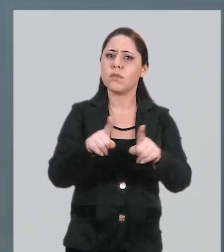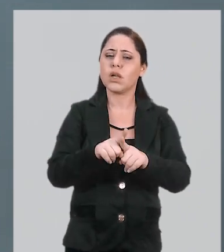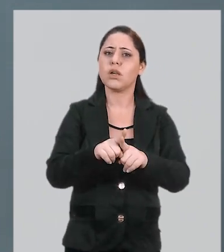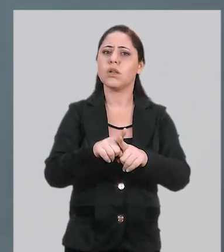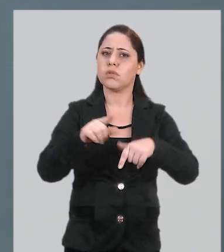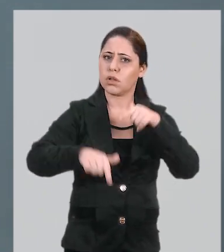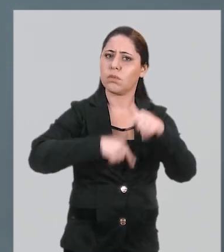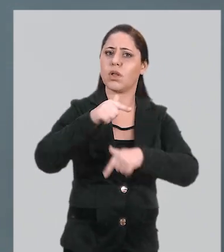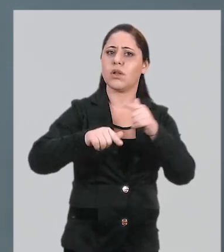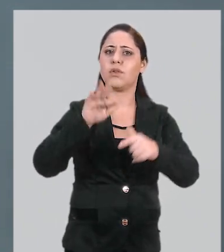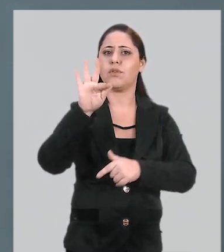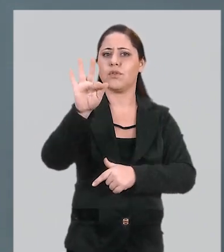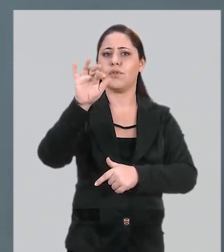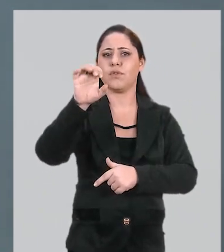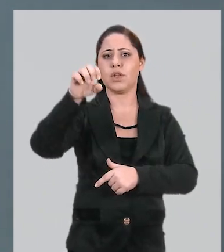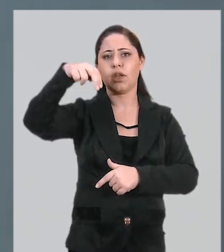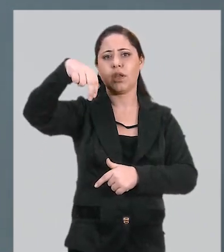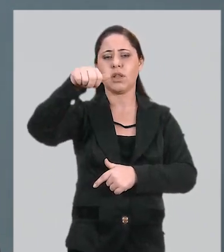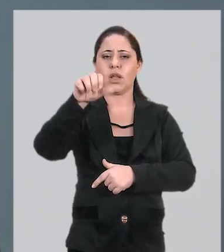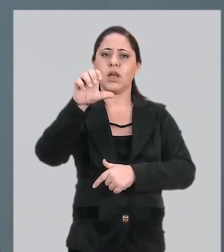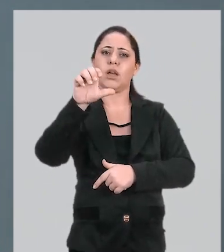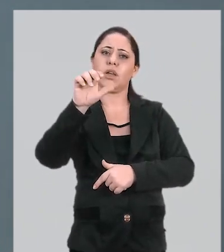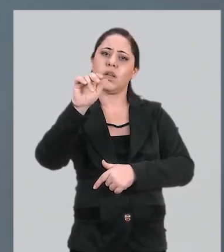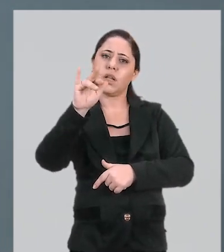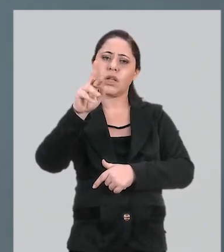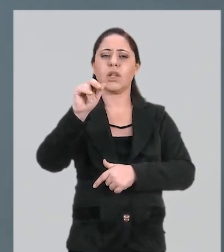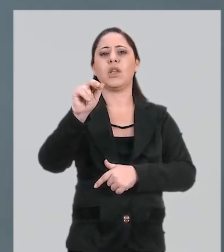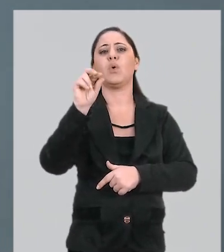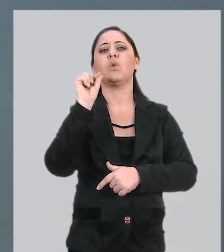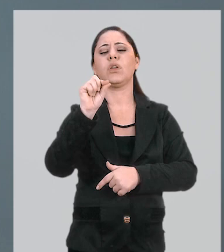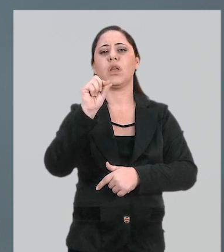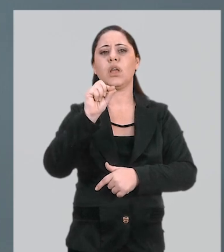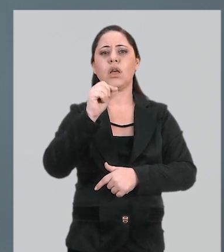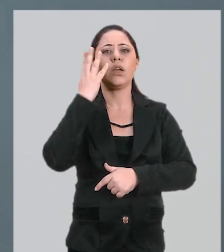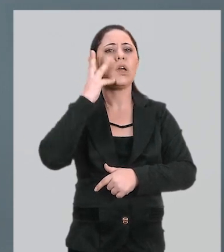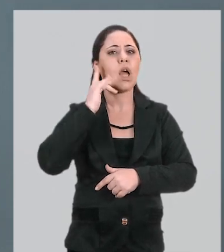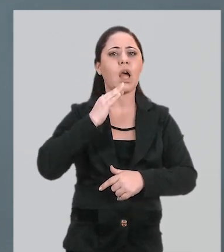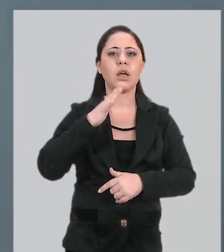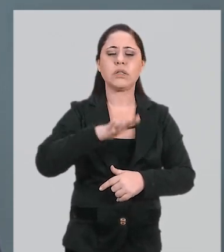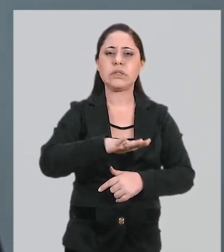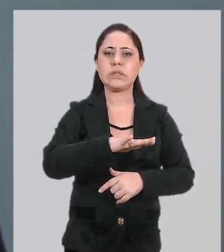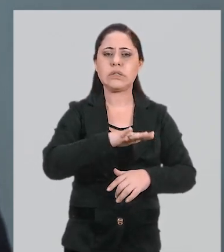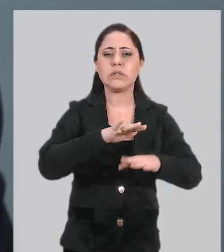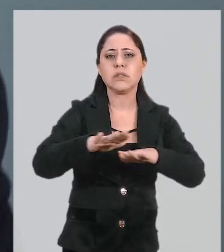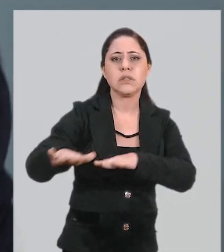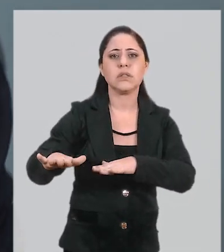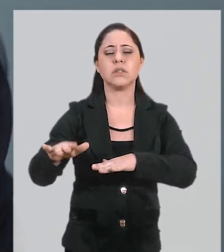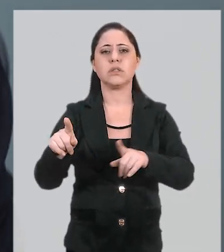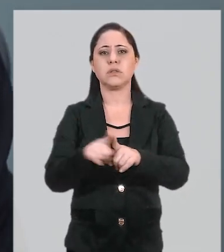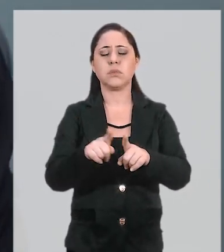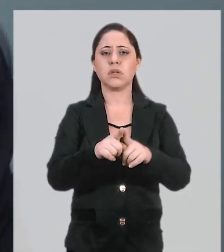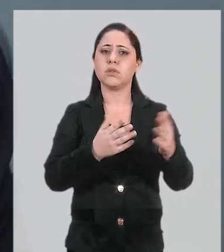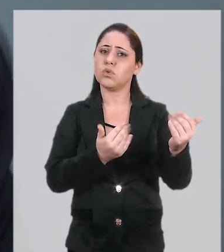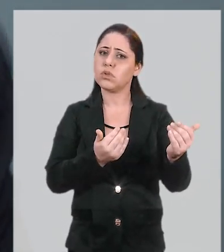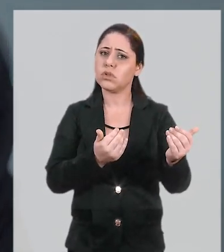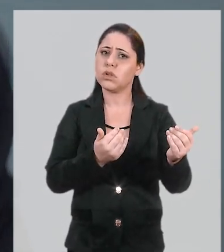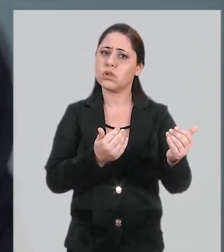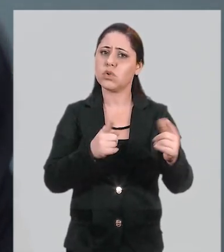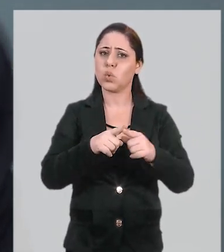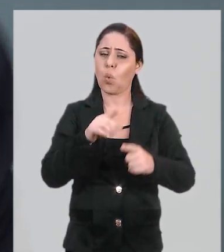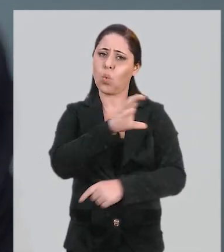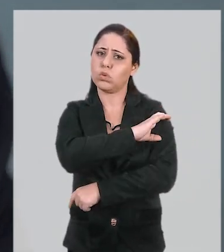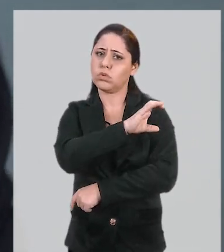na FENACRIA, que é a Frente Nacional em Defesa da Criança e do Adolescente. Eu sou coordenador da região Centro-Oeste nesta